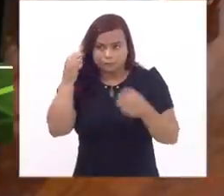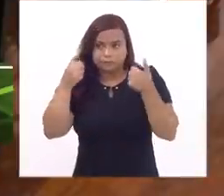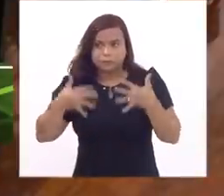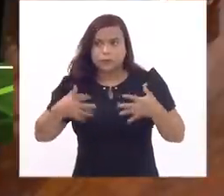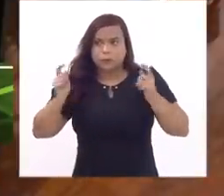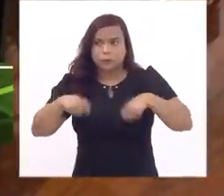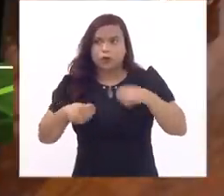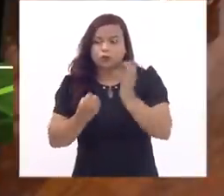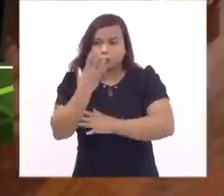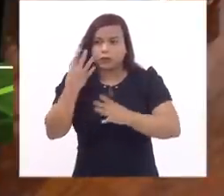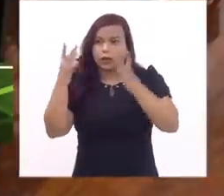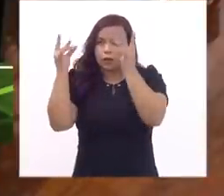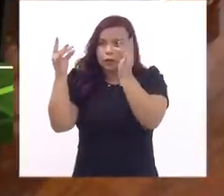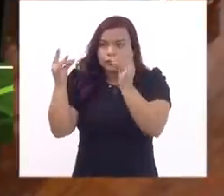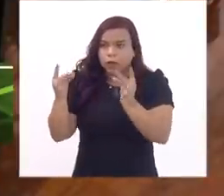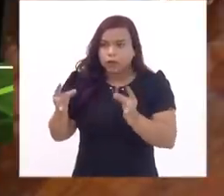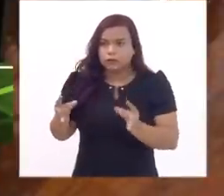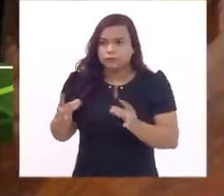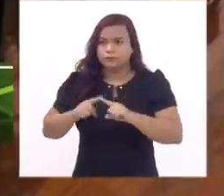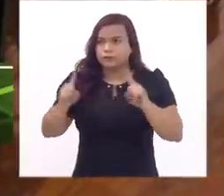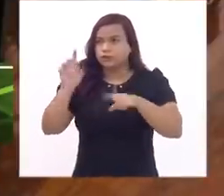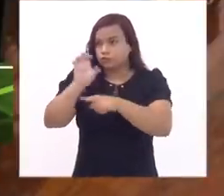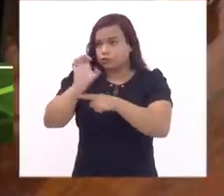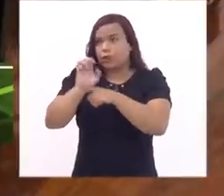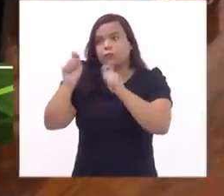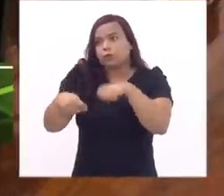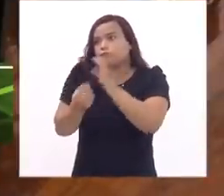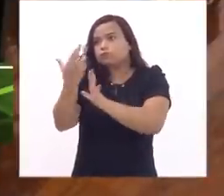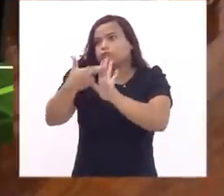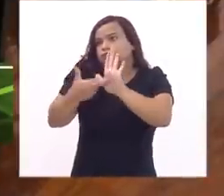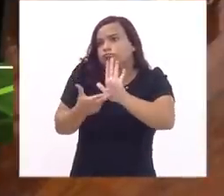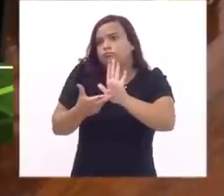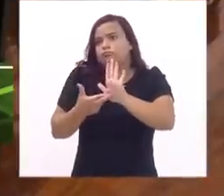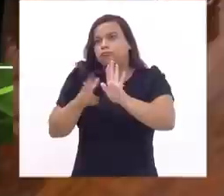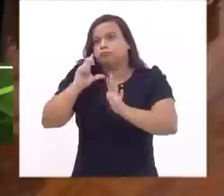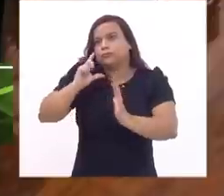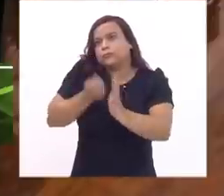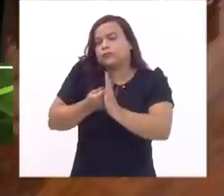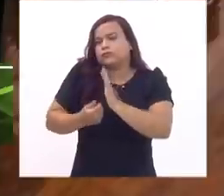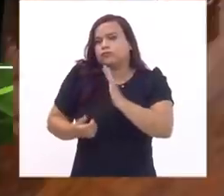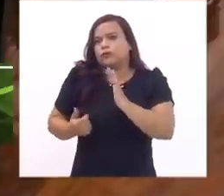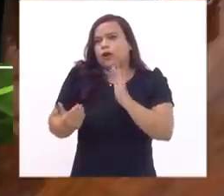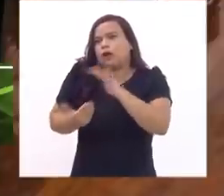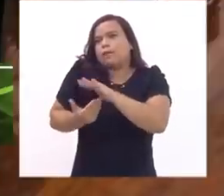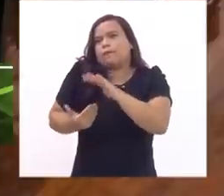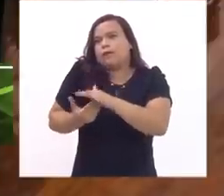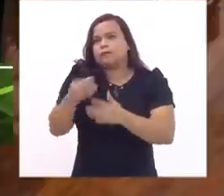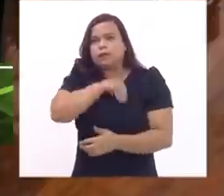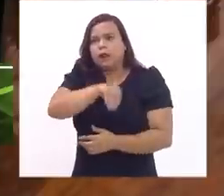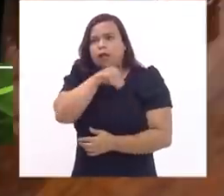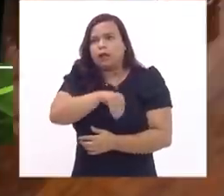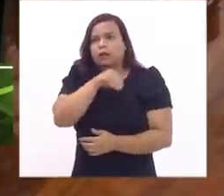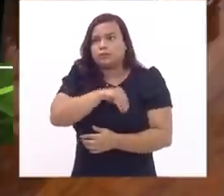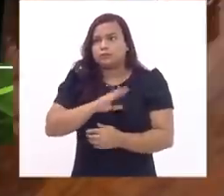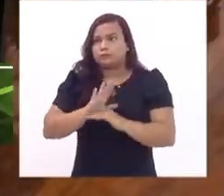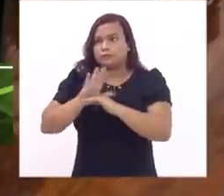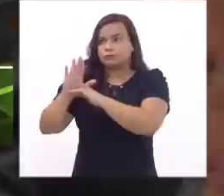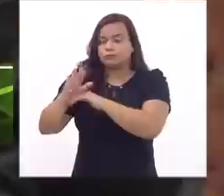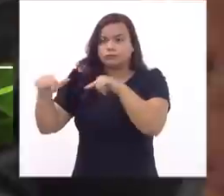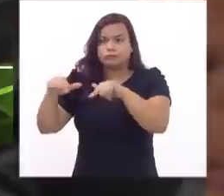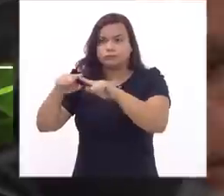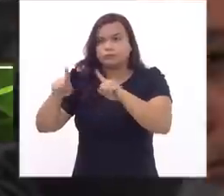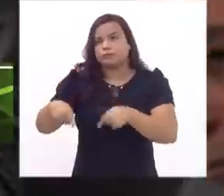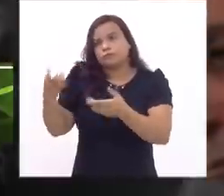me permite. Sim, uma mas não está na lei. Sim, mas o Estado pode regulamentá-la e definir até uma faixa salarial, por exemplo, para manter os trabalhadores. Pode definir. O mas Estado